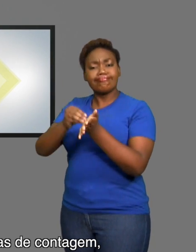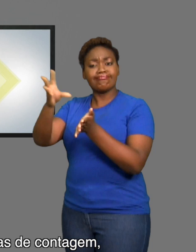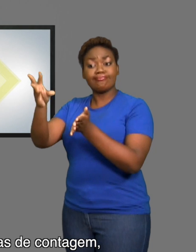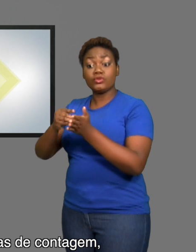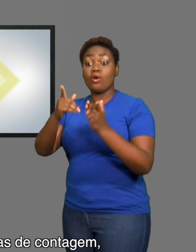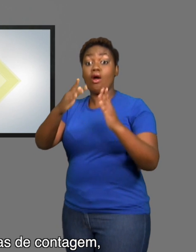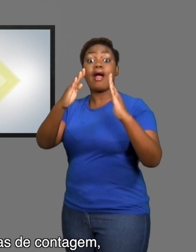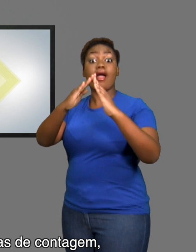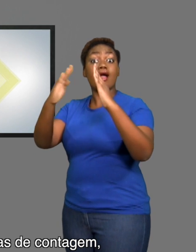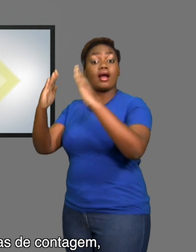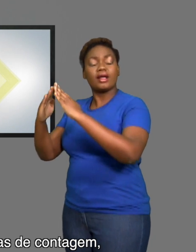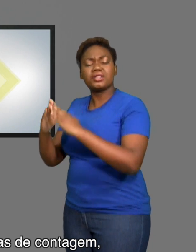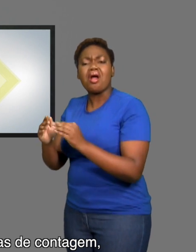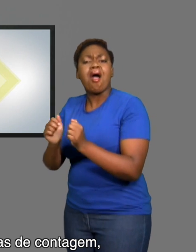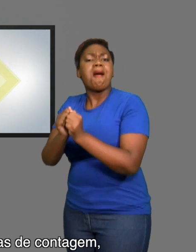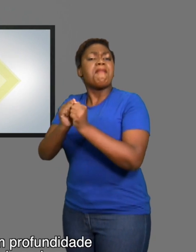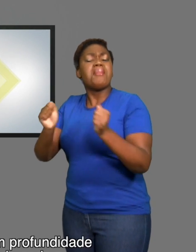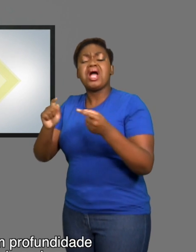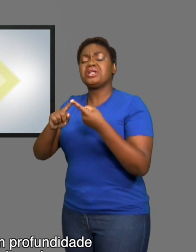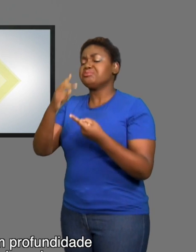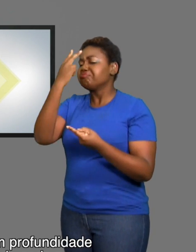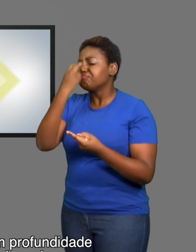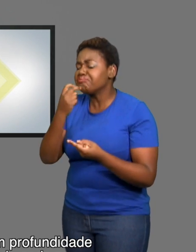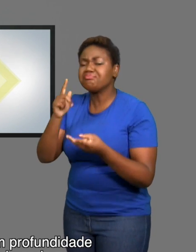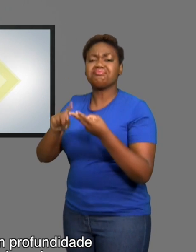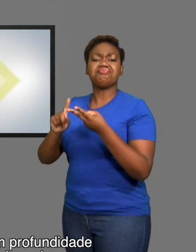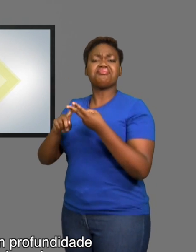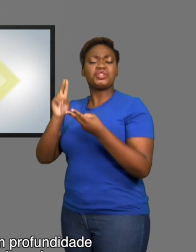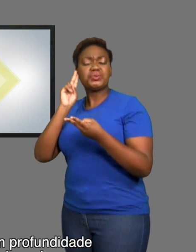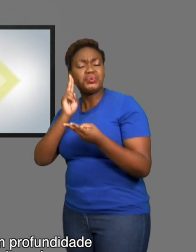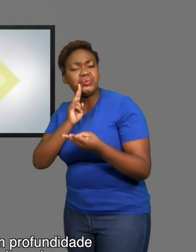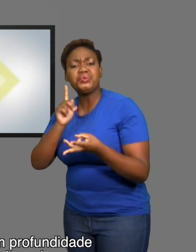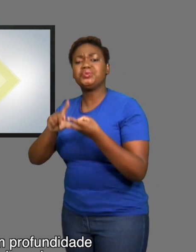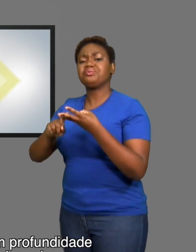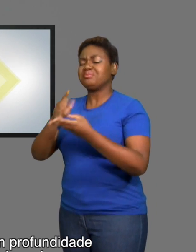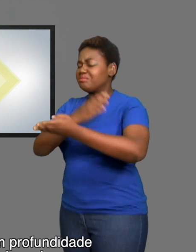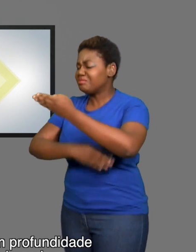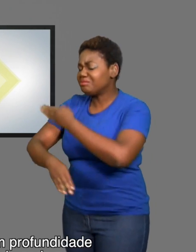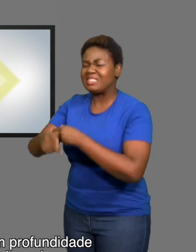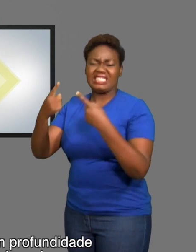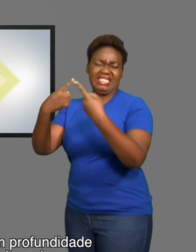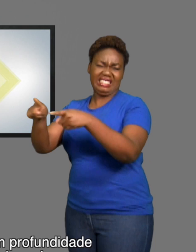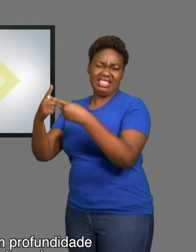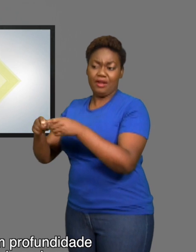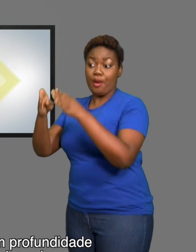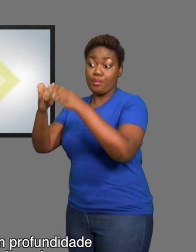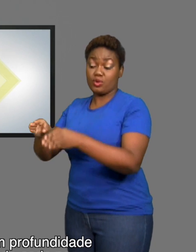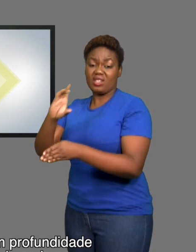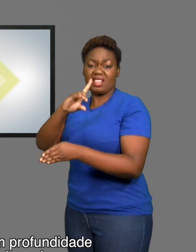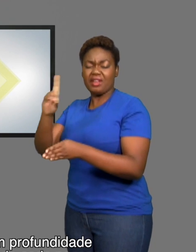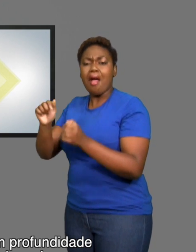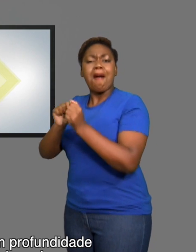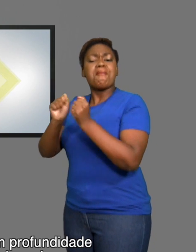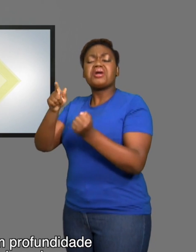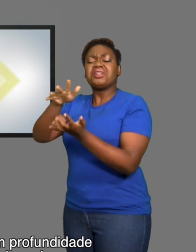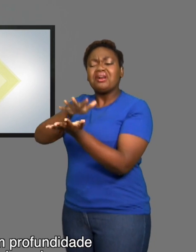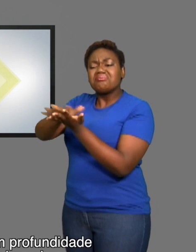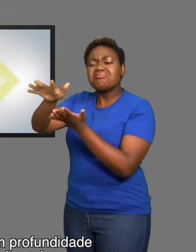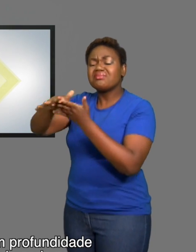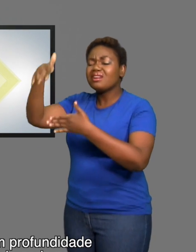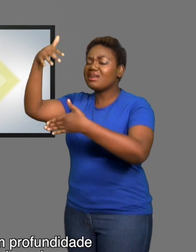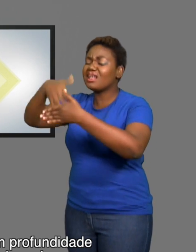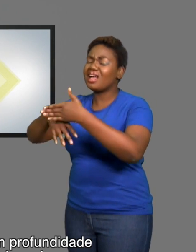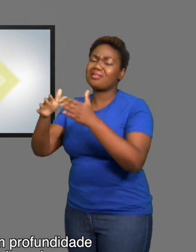contagem, o papel que os inquiridores vão preencher, não especifica com profundidade o tipo de deficiência de